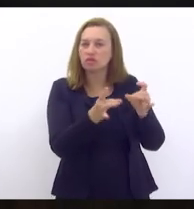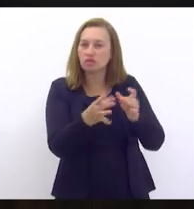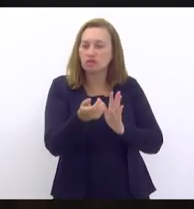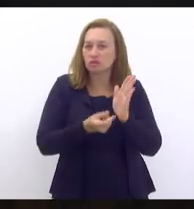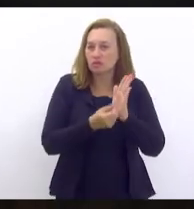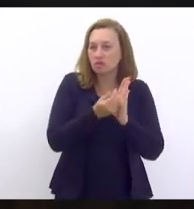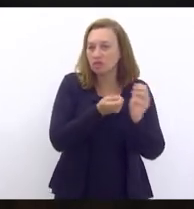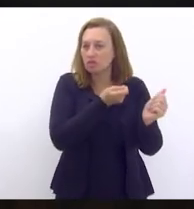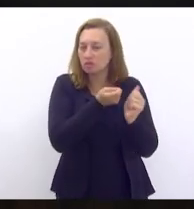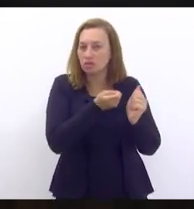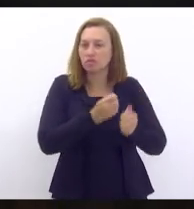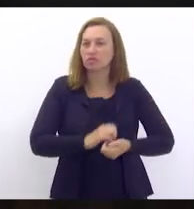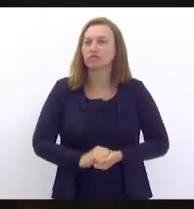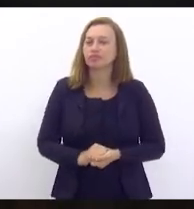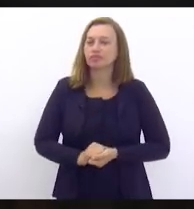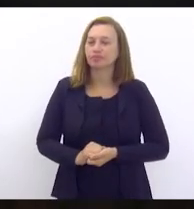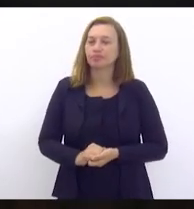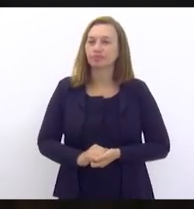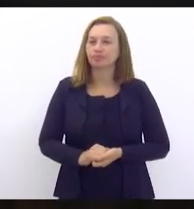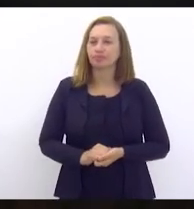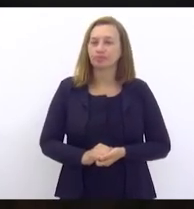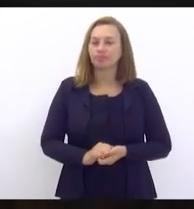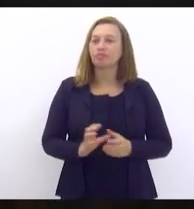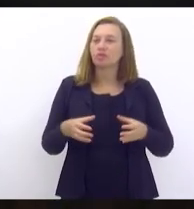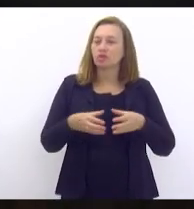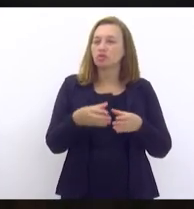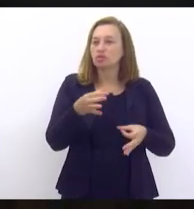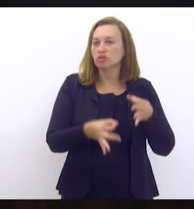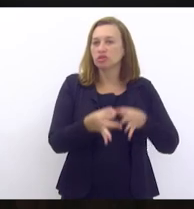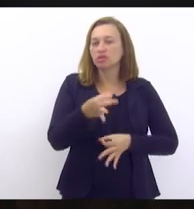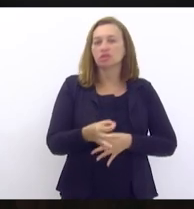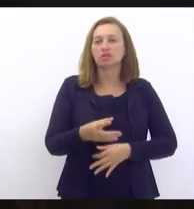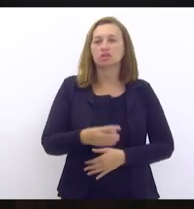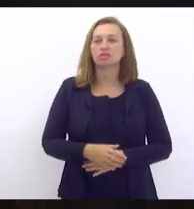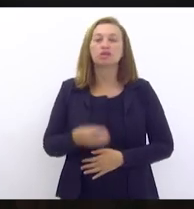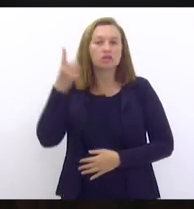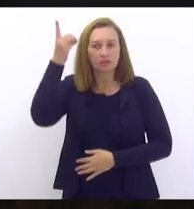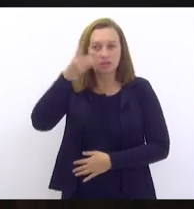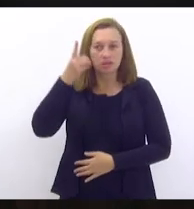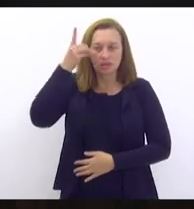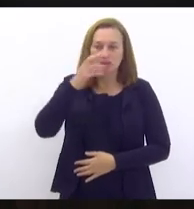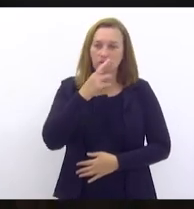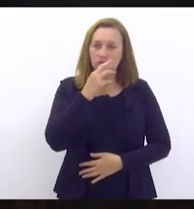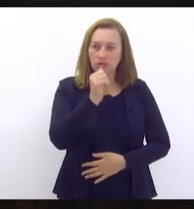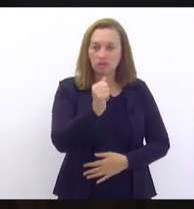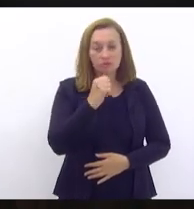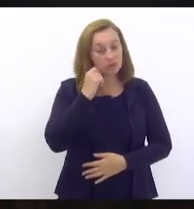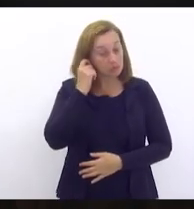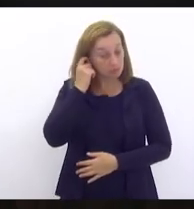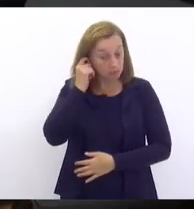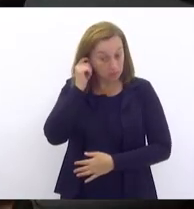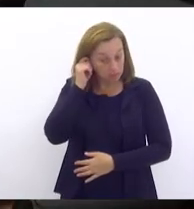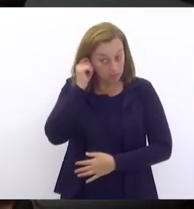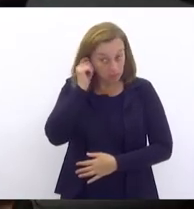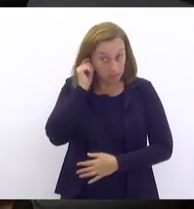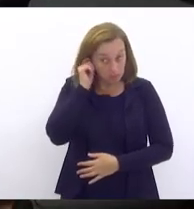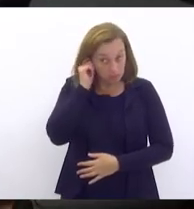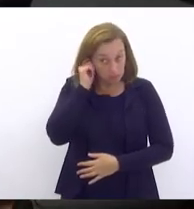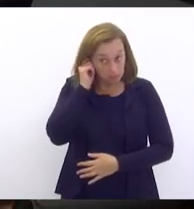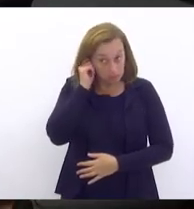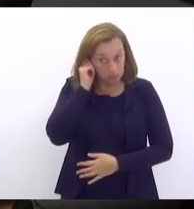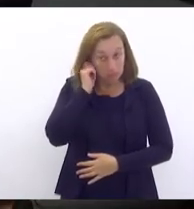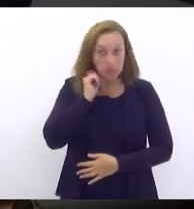Finanças, Fiscalização Financeira e Controle. Para emitir parecer pela Comissão de Constituição e Justiça, deputado Rodrigo Amorim.